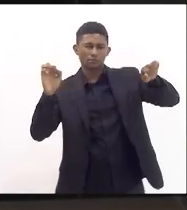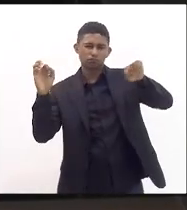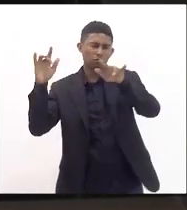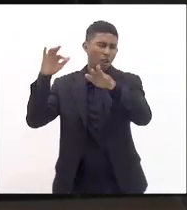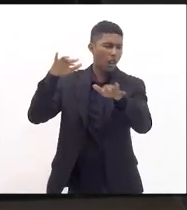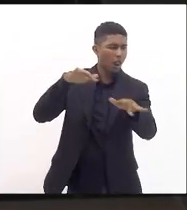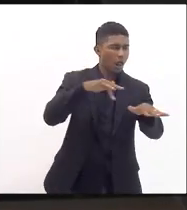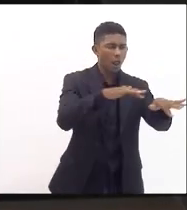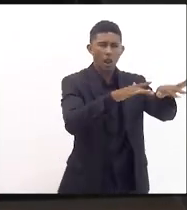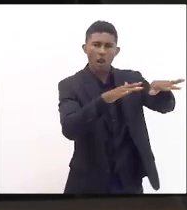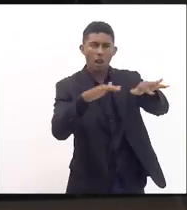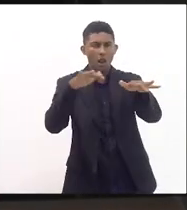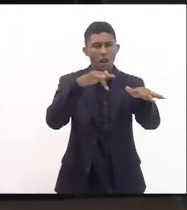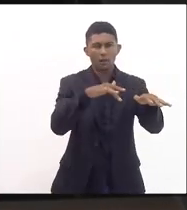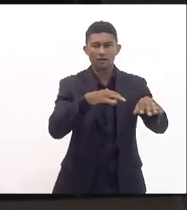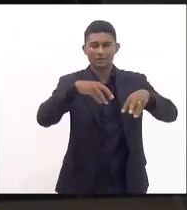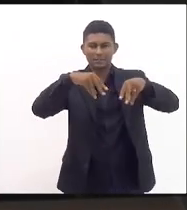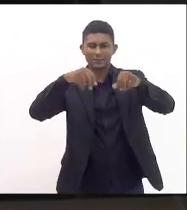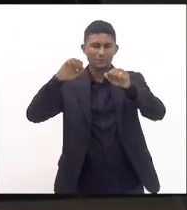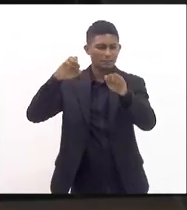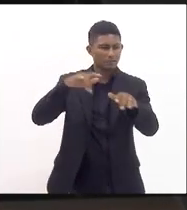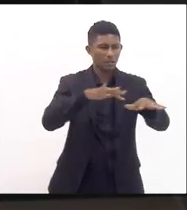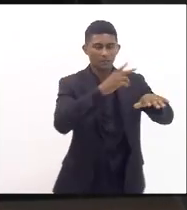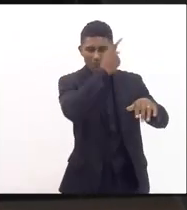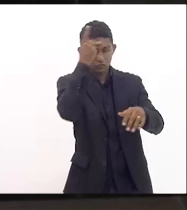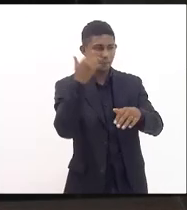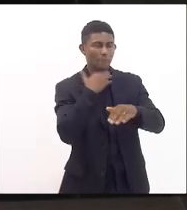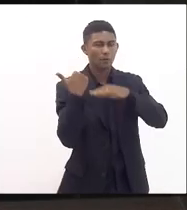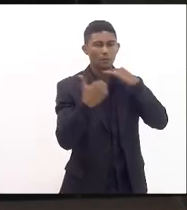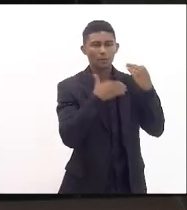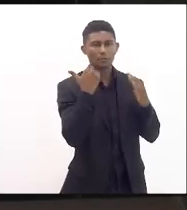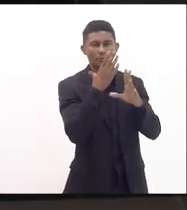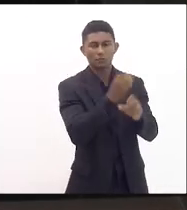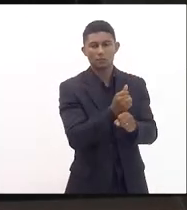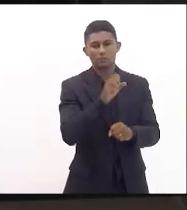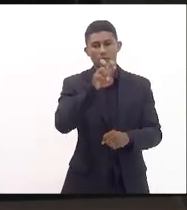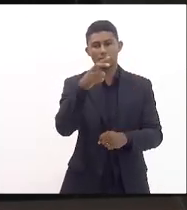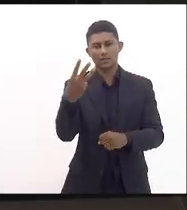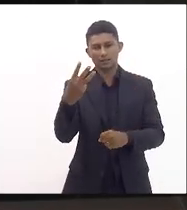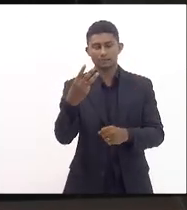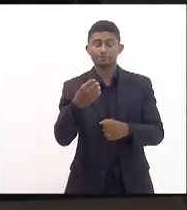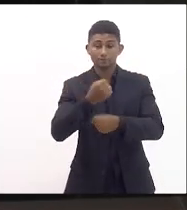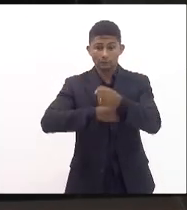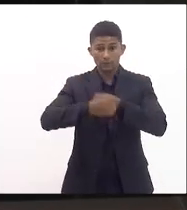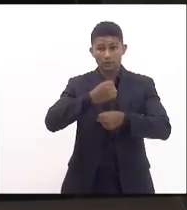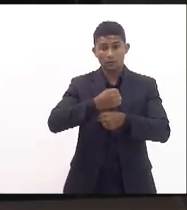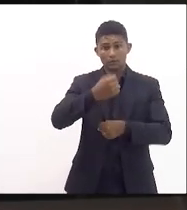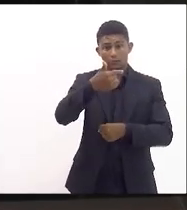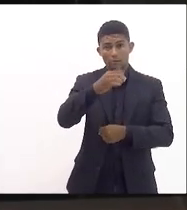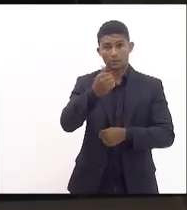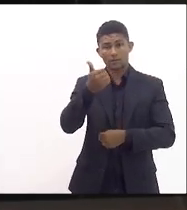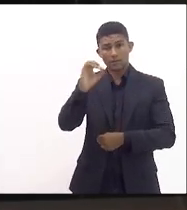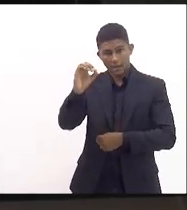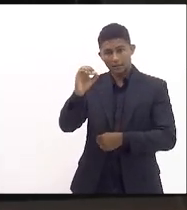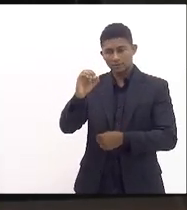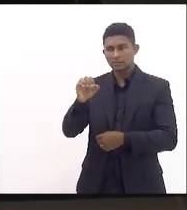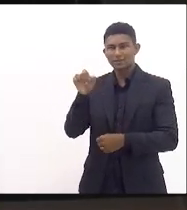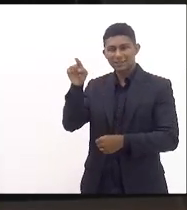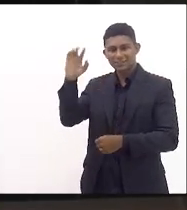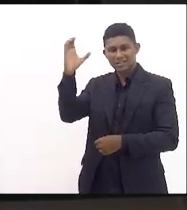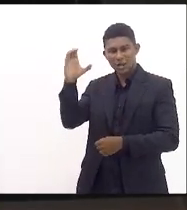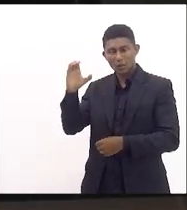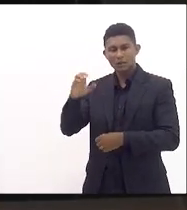de 53 pessoas. Em 2010, o Morro do Bumba, em Niterói, e aí essa há